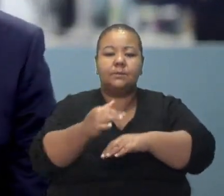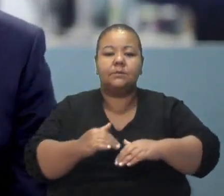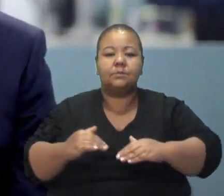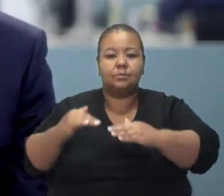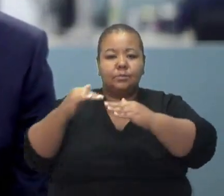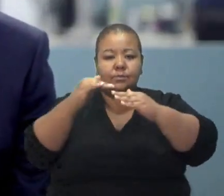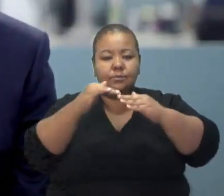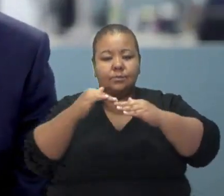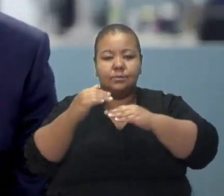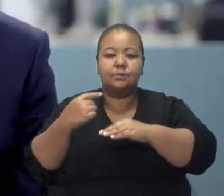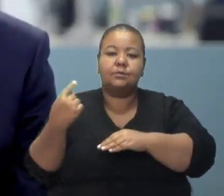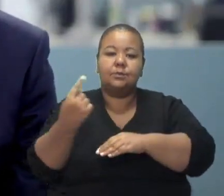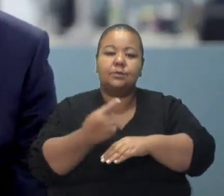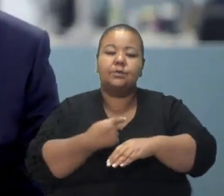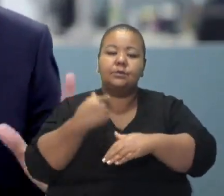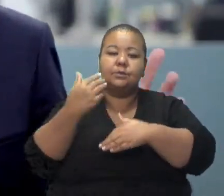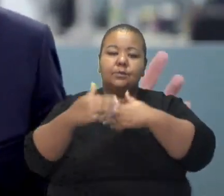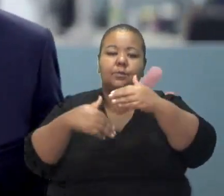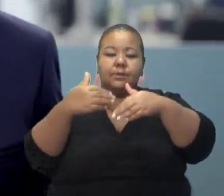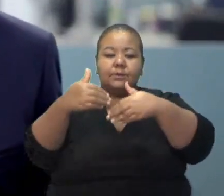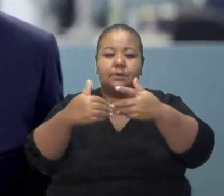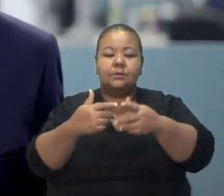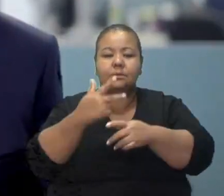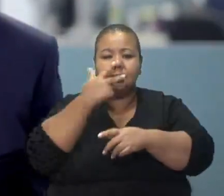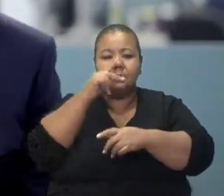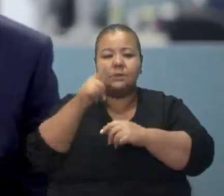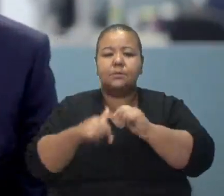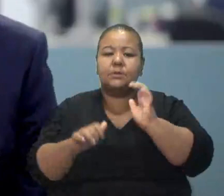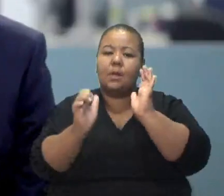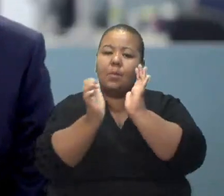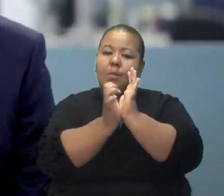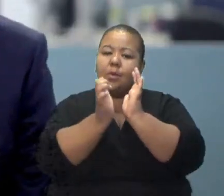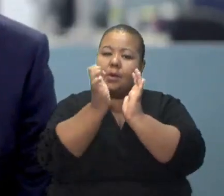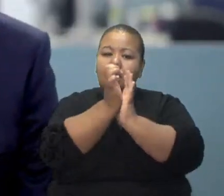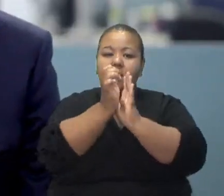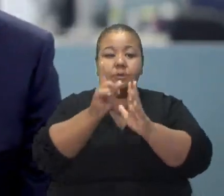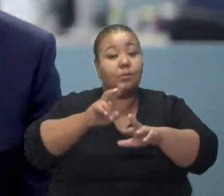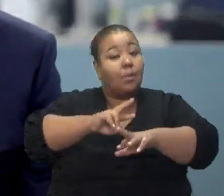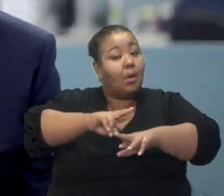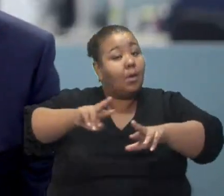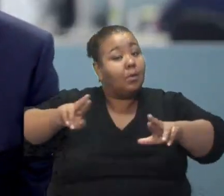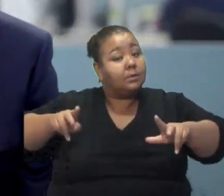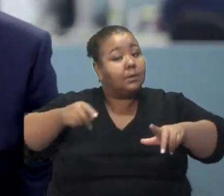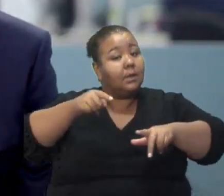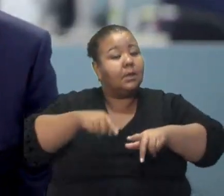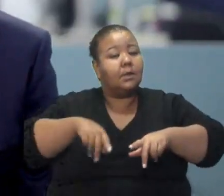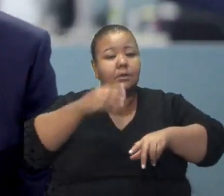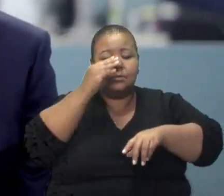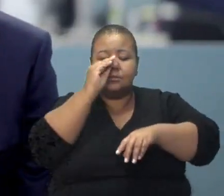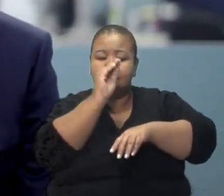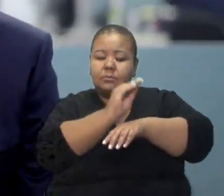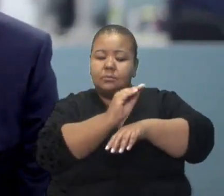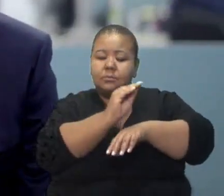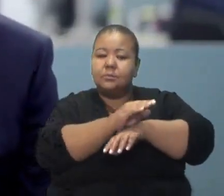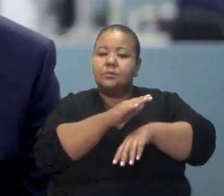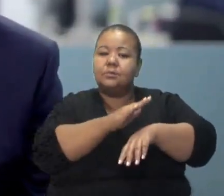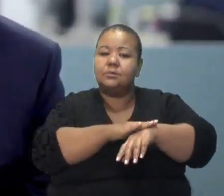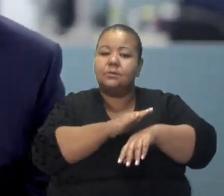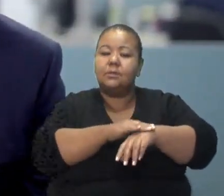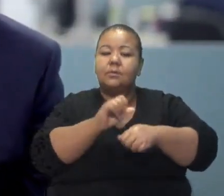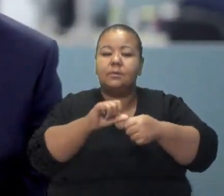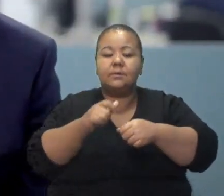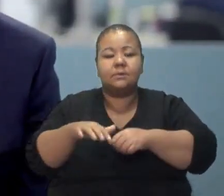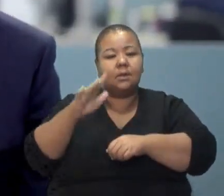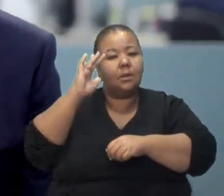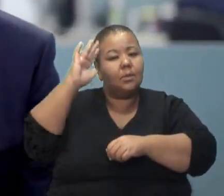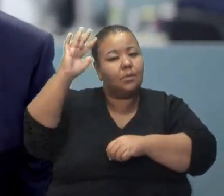padronização dos nossos processos. Achamos que é um exercício burocrático, muito pelo contrário. Deixe de lado o tempo para você poder